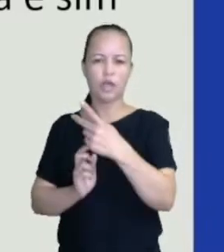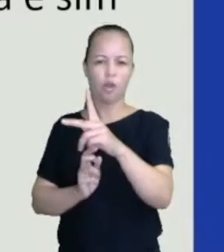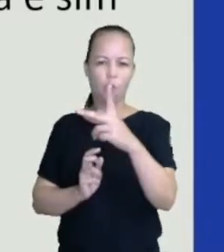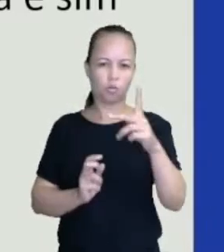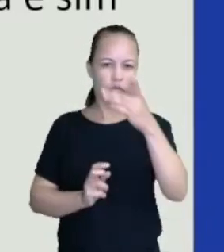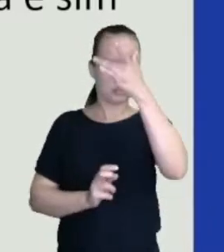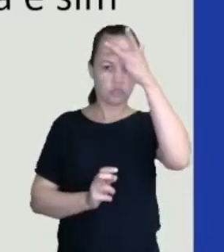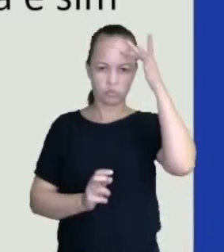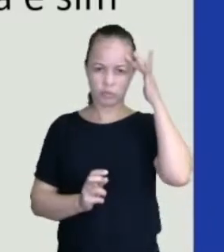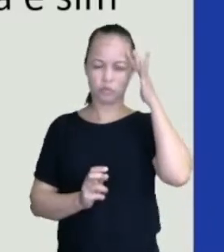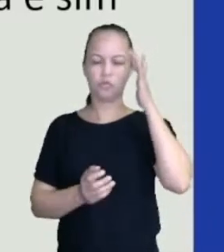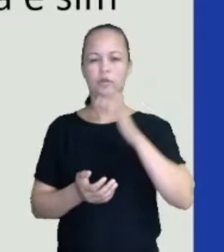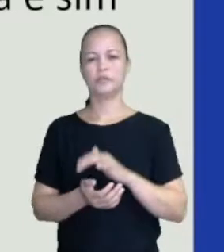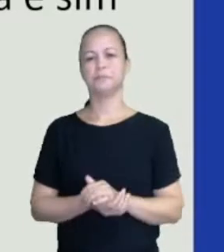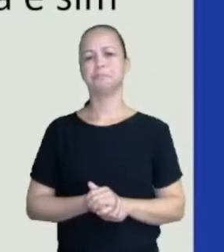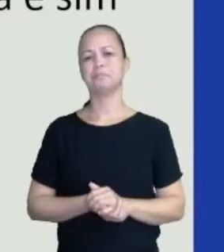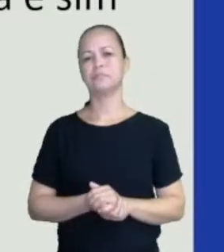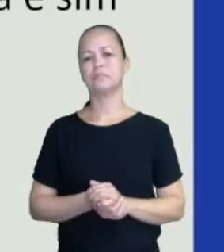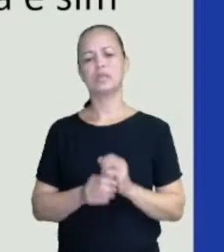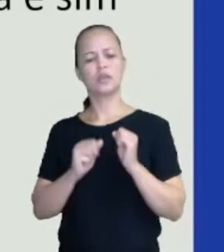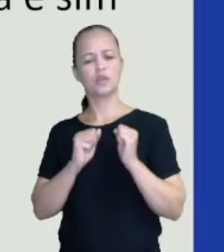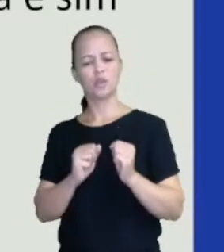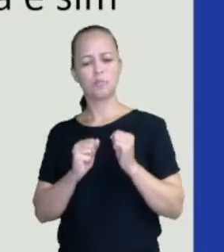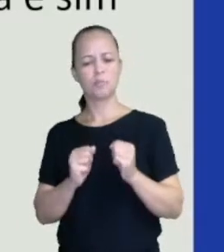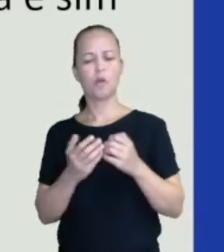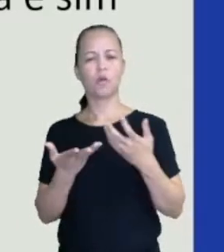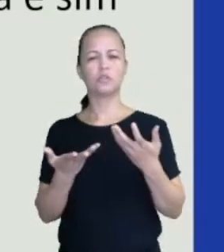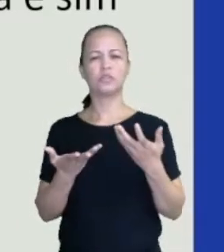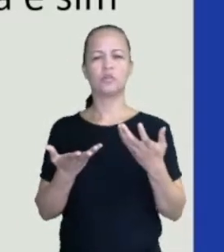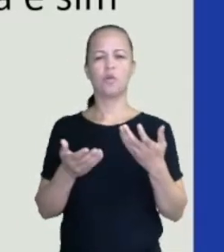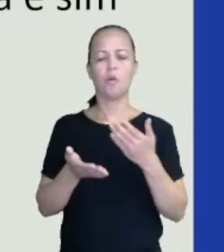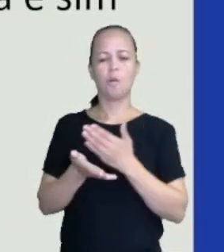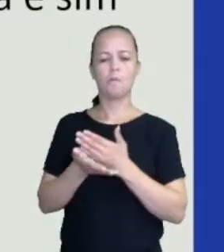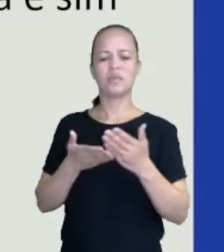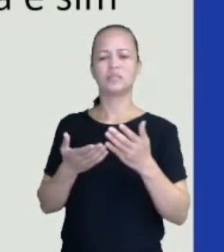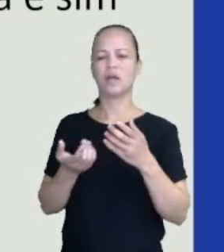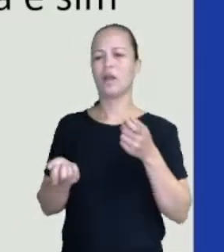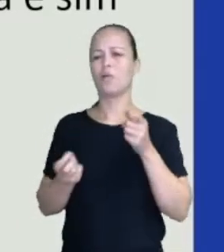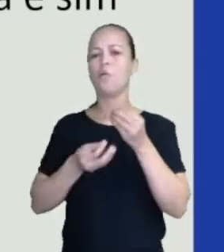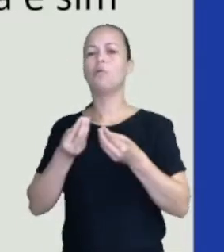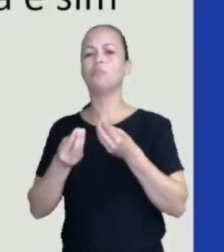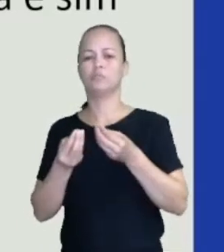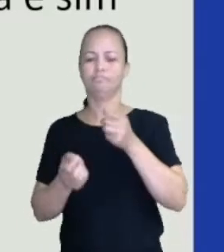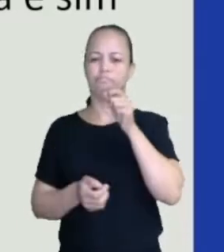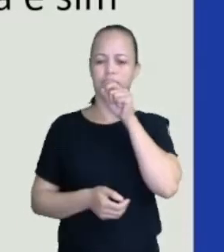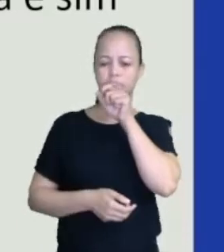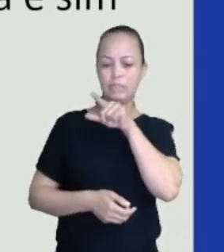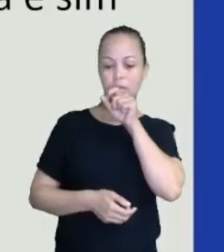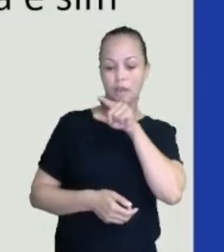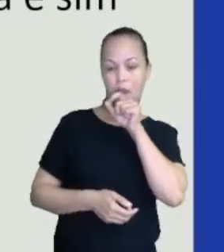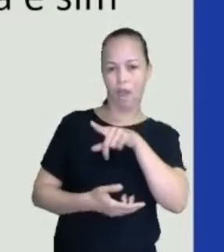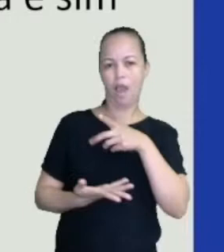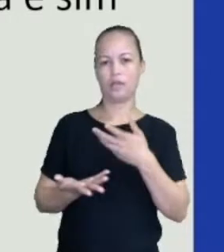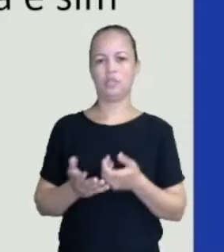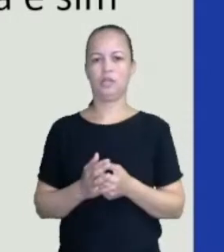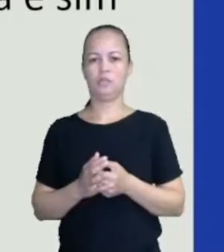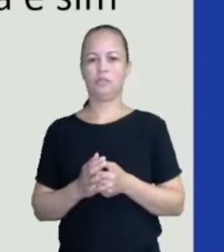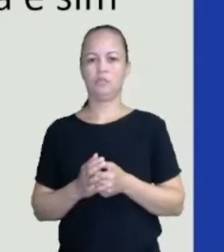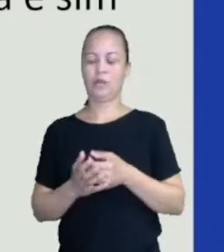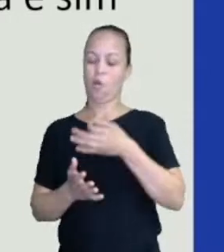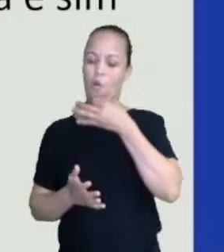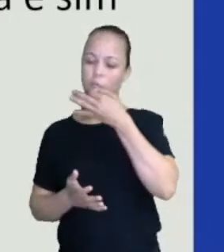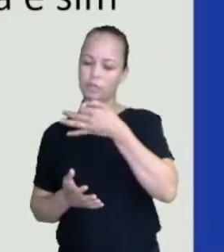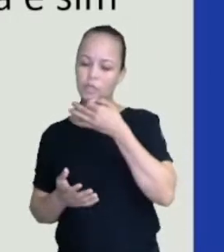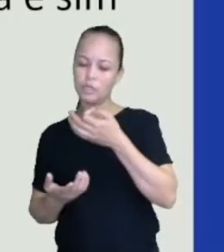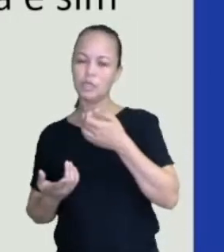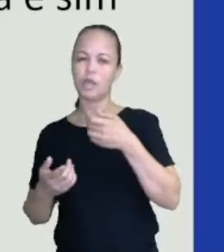outros. E aí isso pode começar até num simples gesto, como uma piada, se passando por uma opinião.